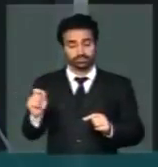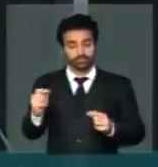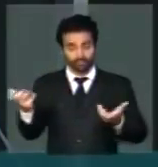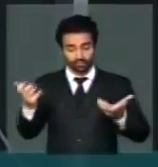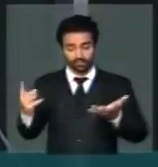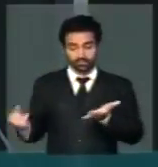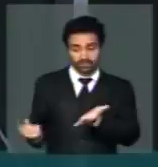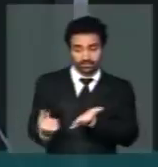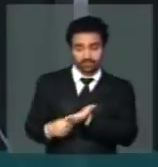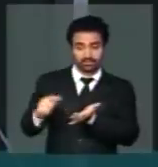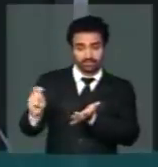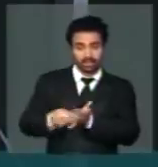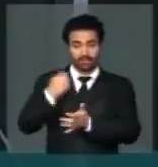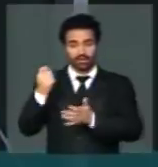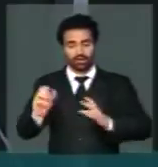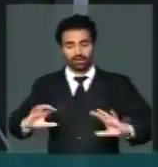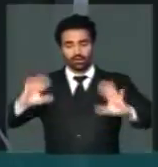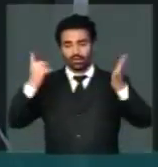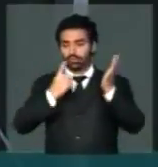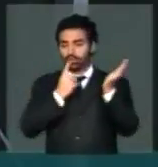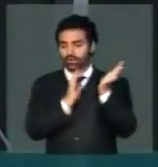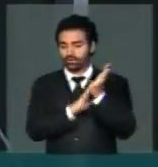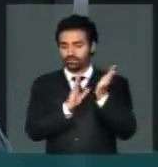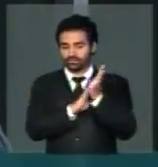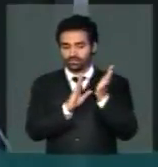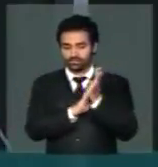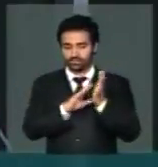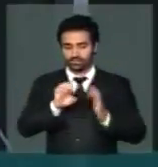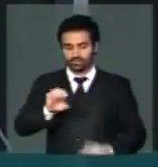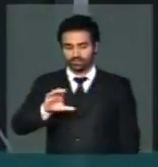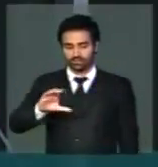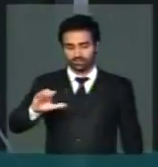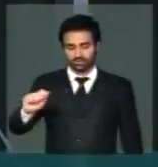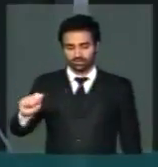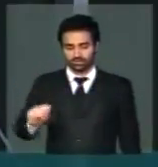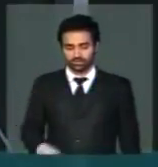celebrar o aniversário do ECA.